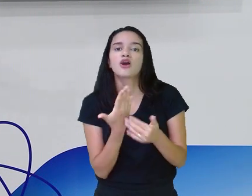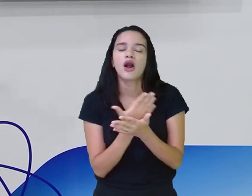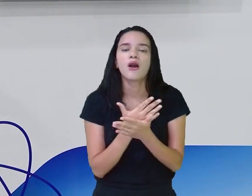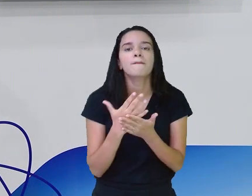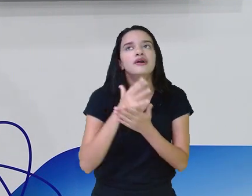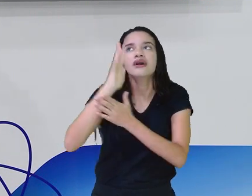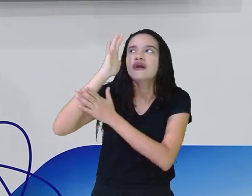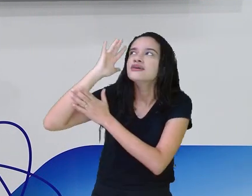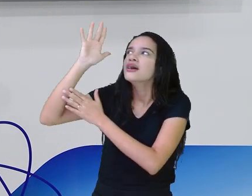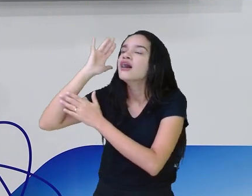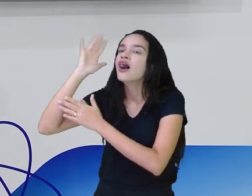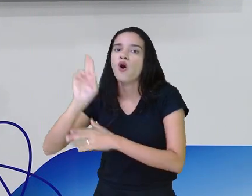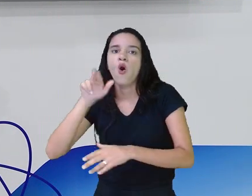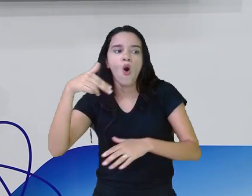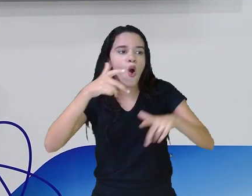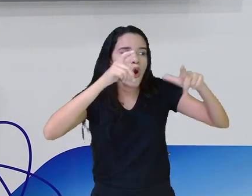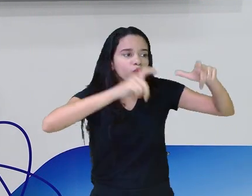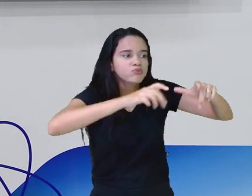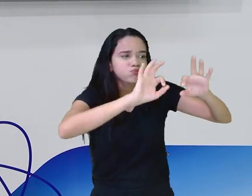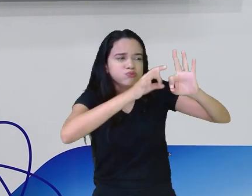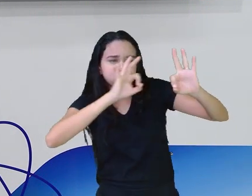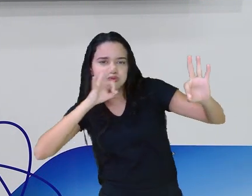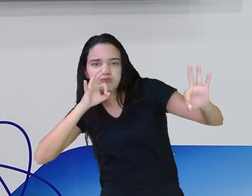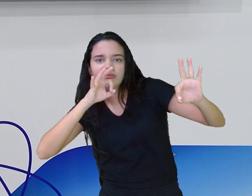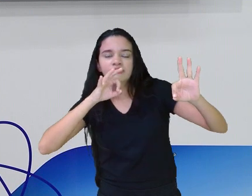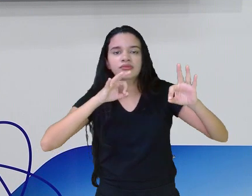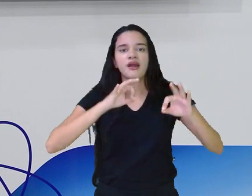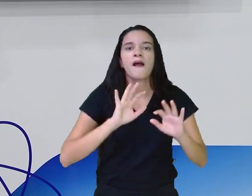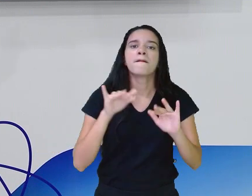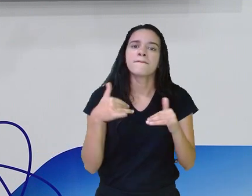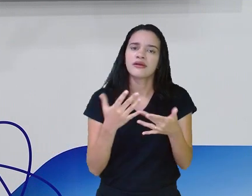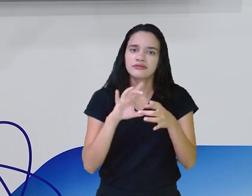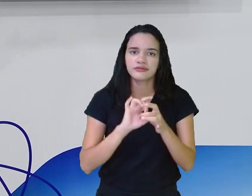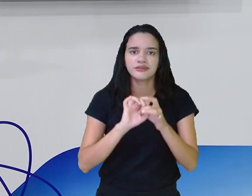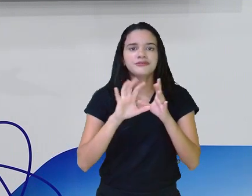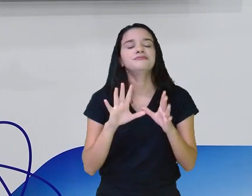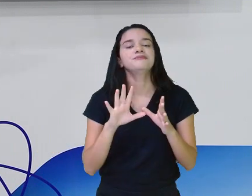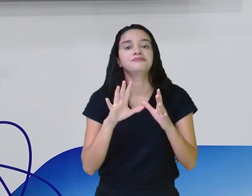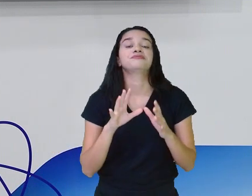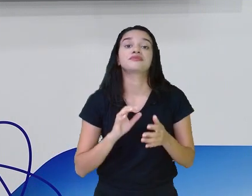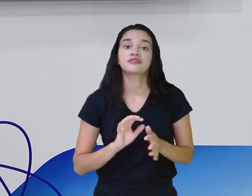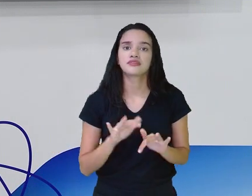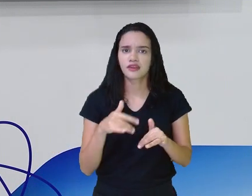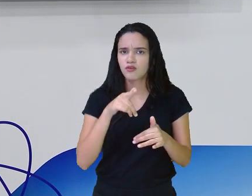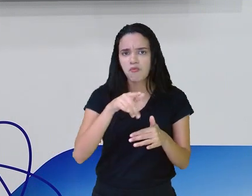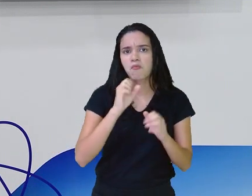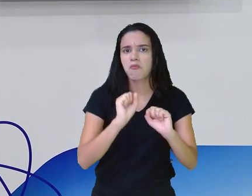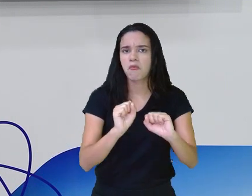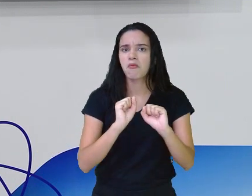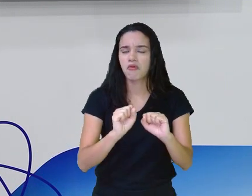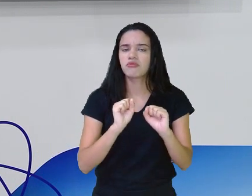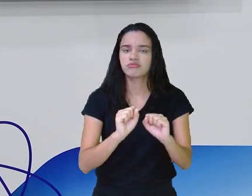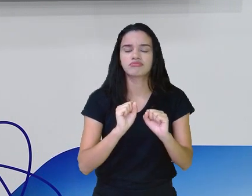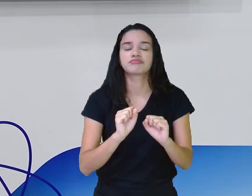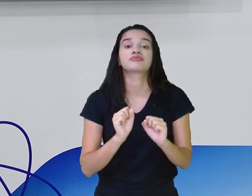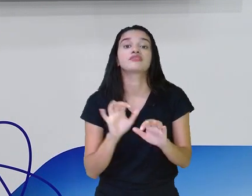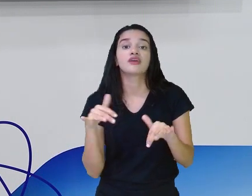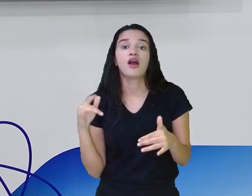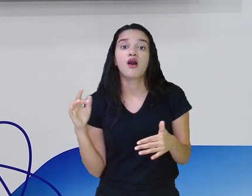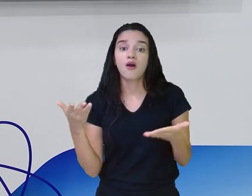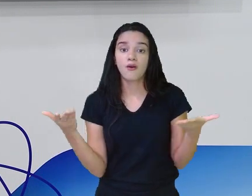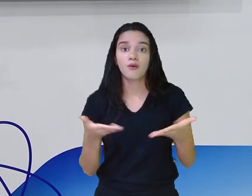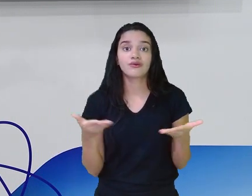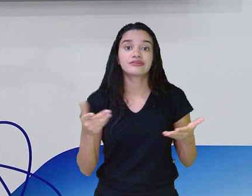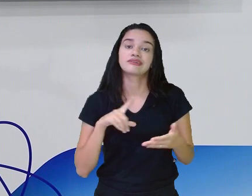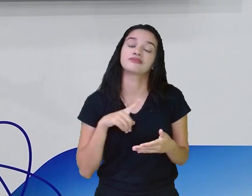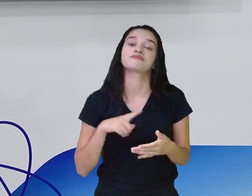uma vez, ou numa terra tão distante, mas você fica à vontade como autor do texto que nós estamos trabalhando hoje, ele teve